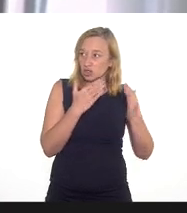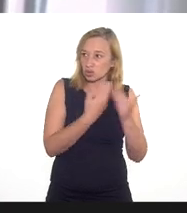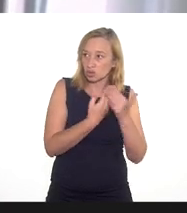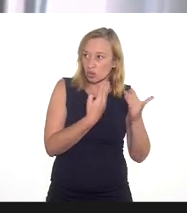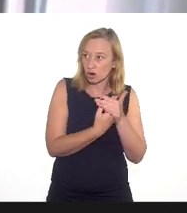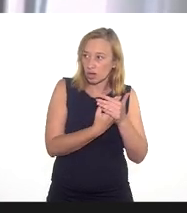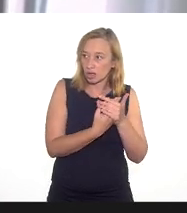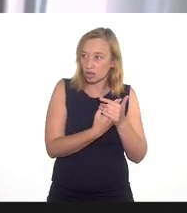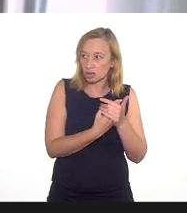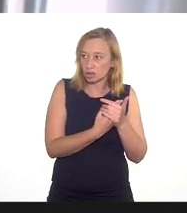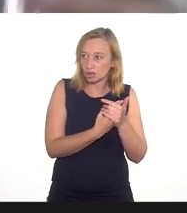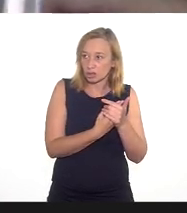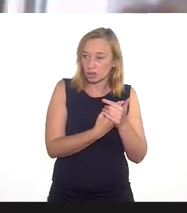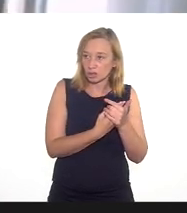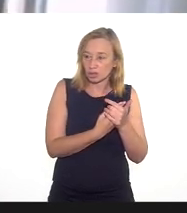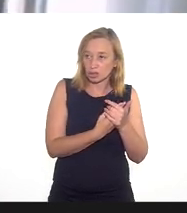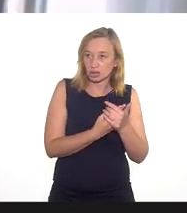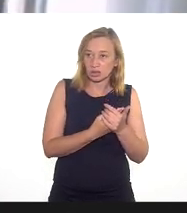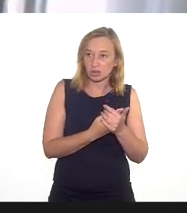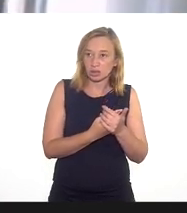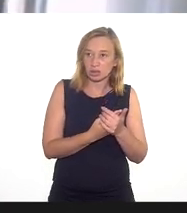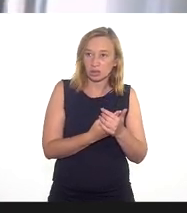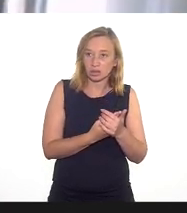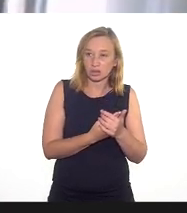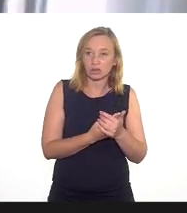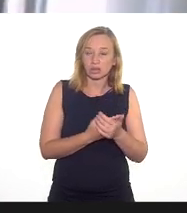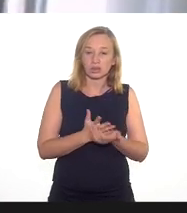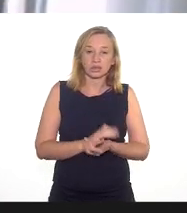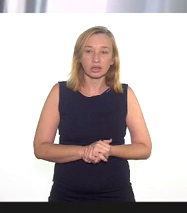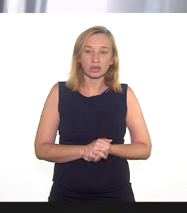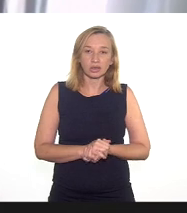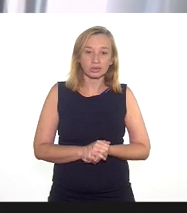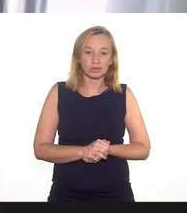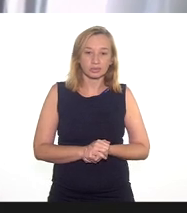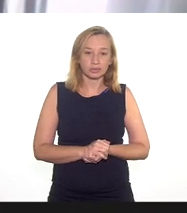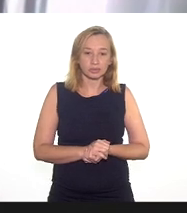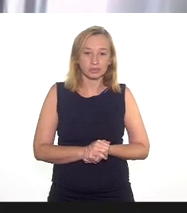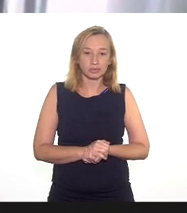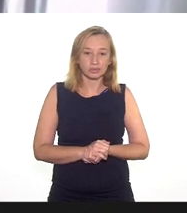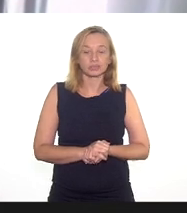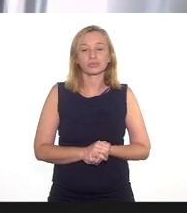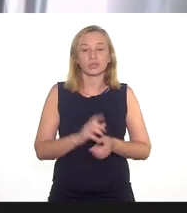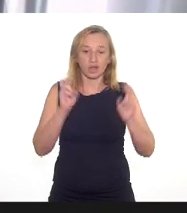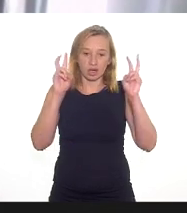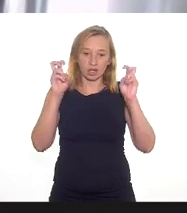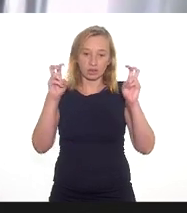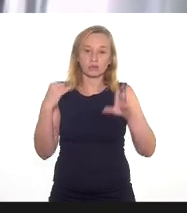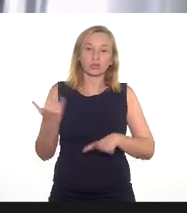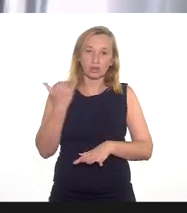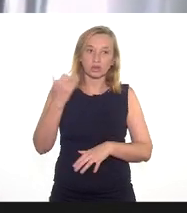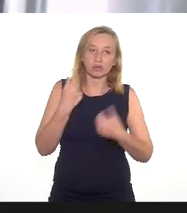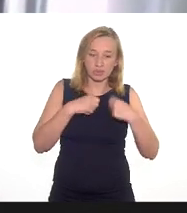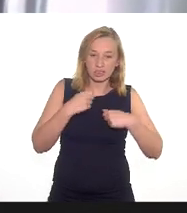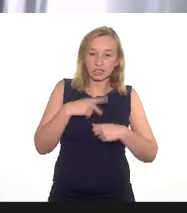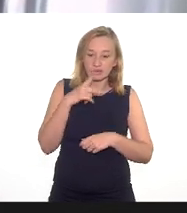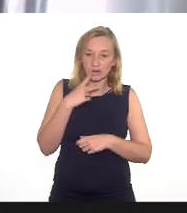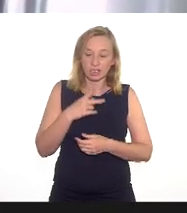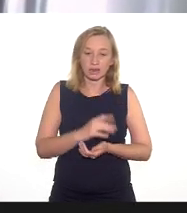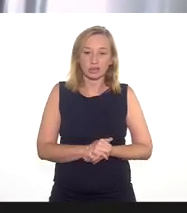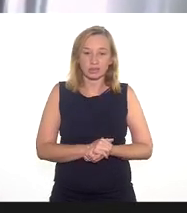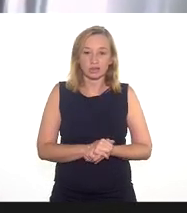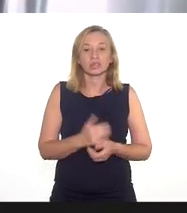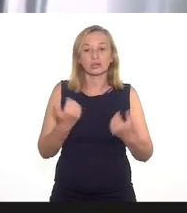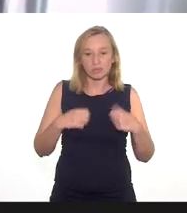Antônio Salo, para ver da acumulação de cargos. O presidente trouxe informações muito relevantes, presidente Castilho, muito relevantes. Mas a